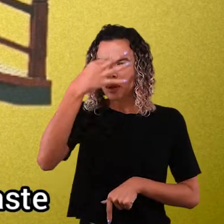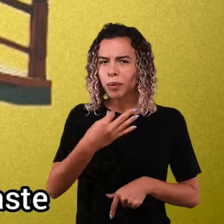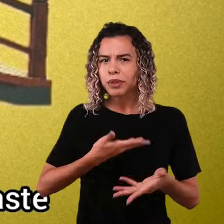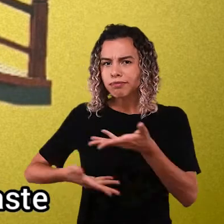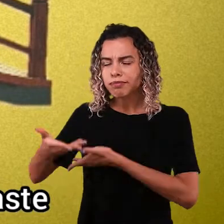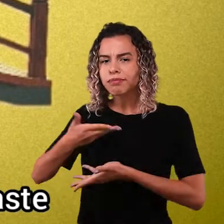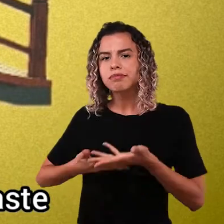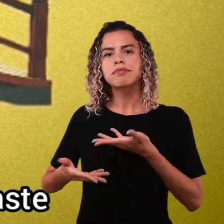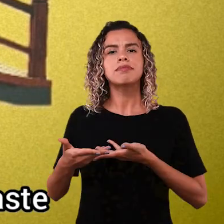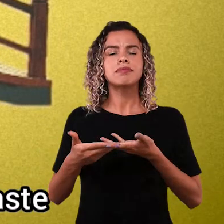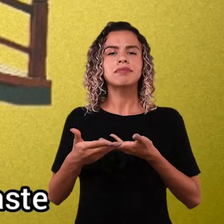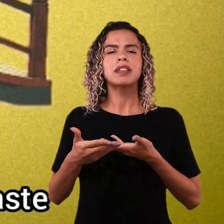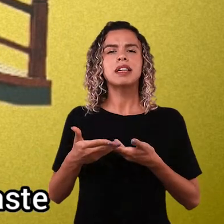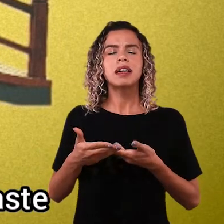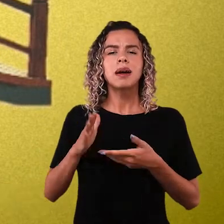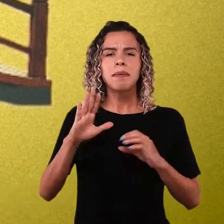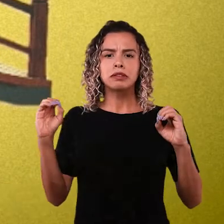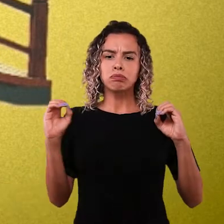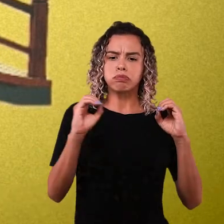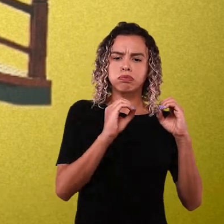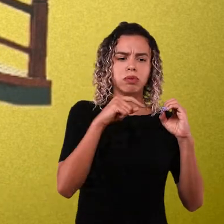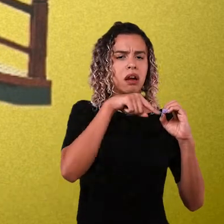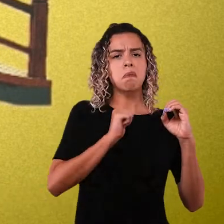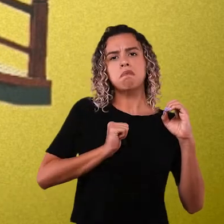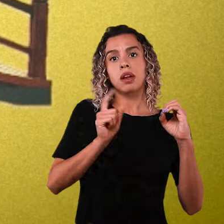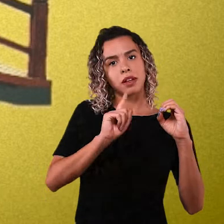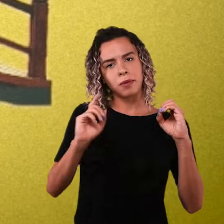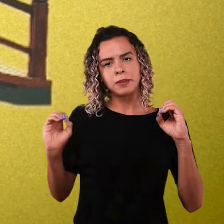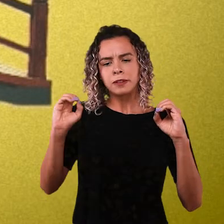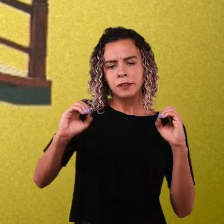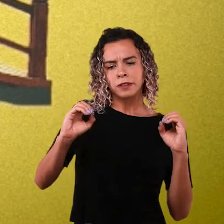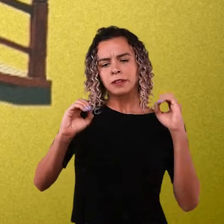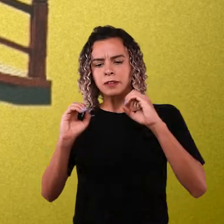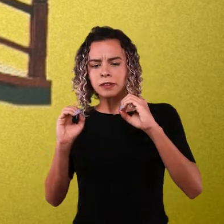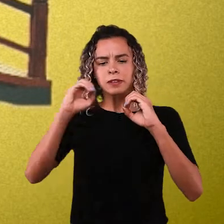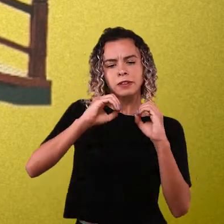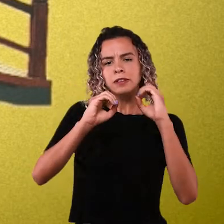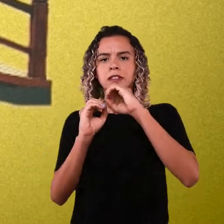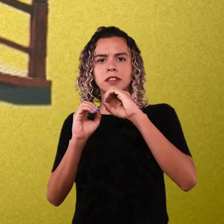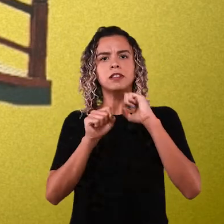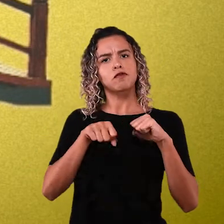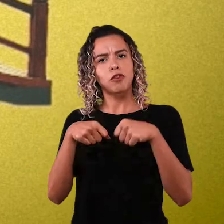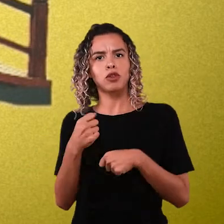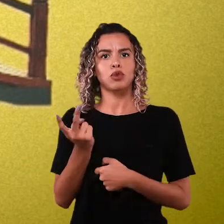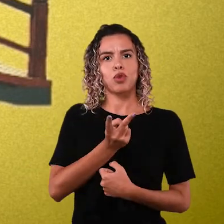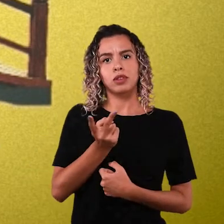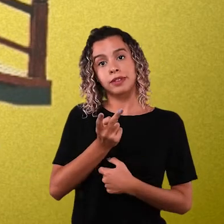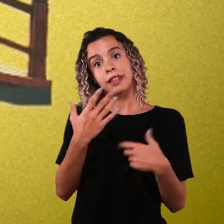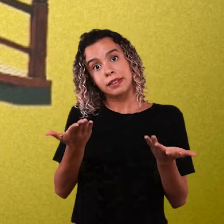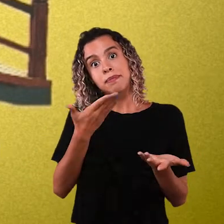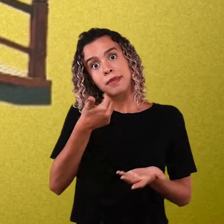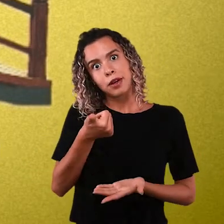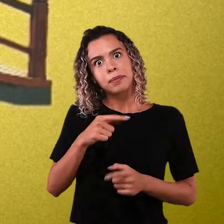uns aos outros, sem que apenas um dos lados se desgaste, nós temos que nos esforçar um pouco para chegarmos até o meio da ponte, lá na estrela. E isso